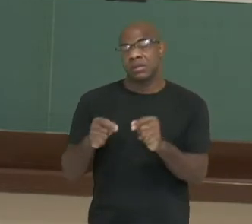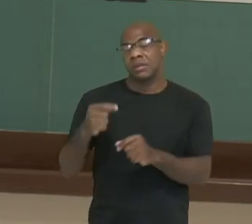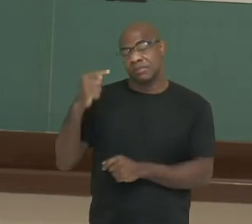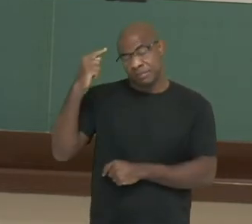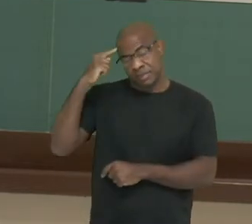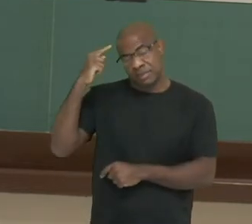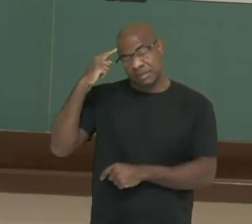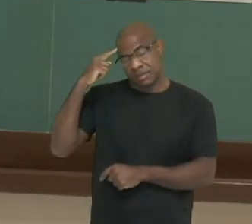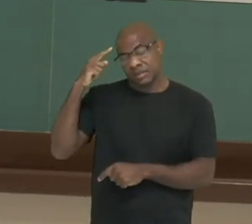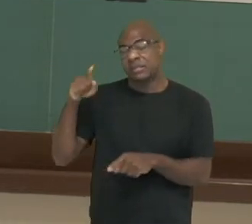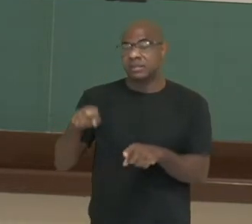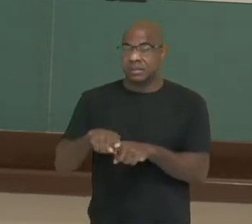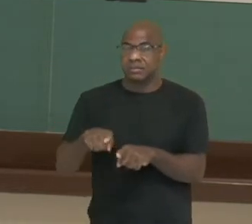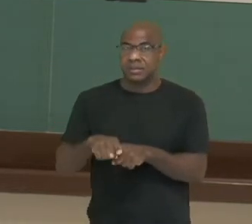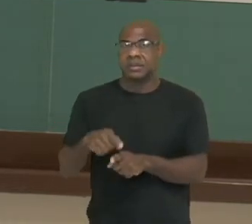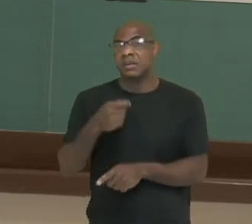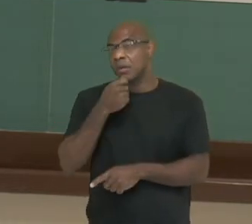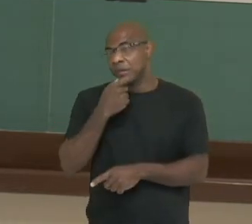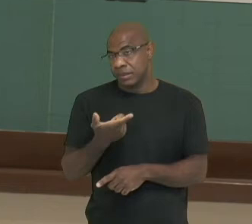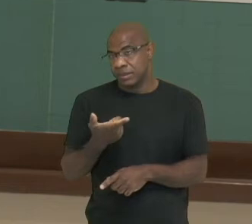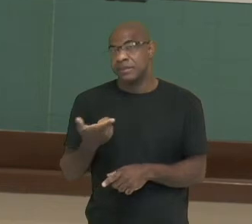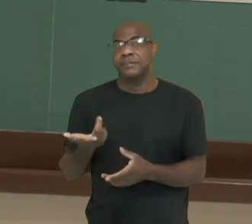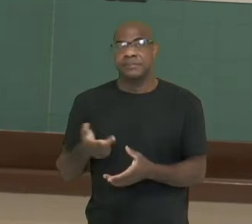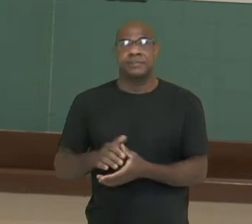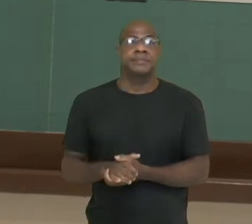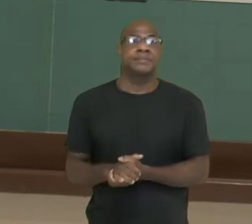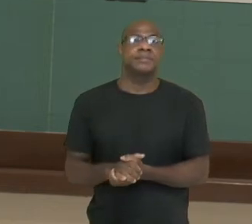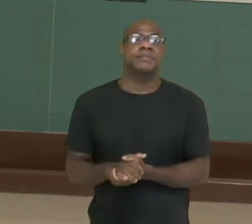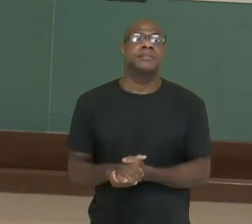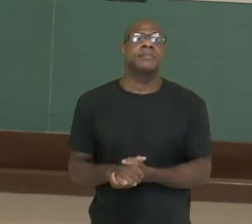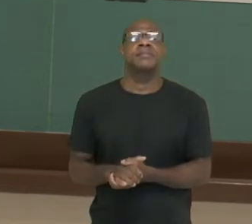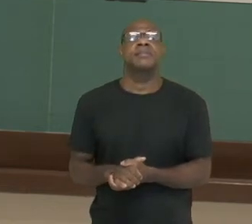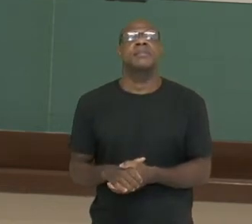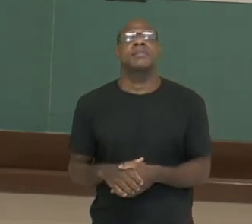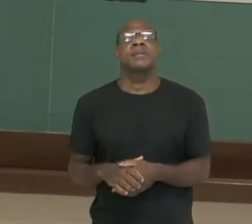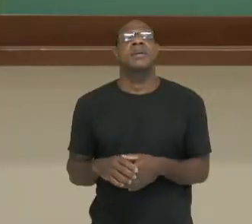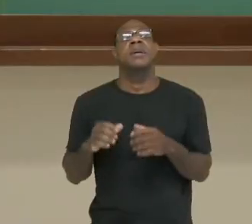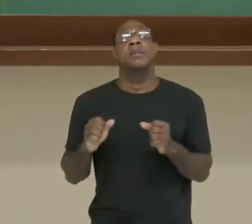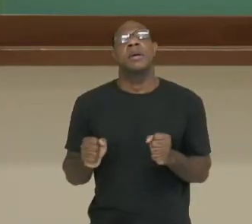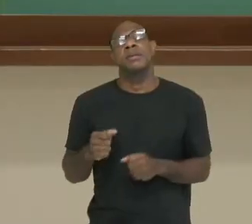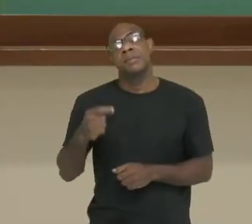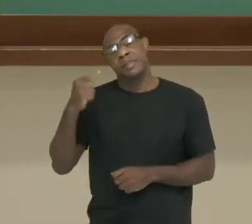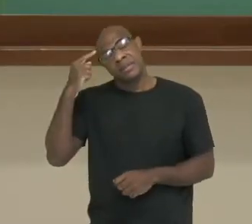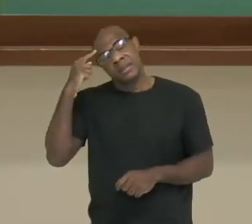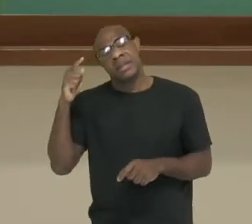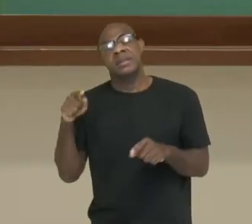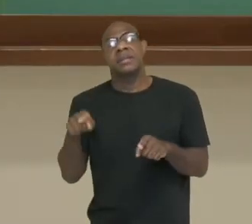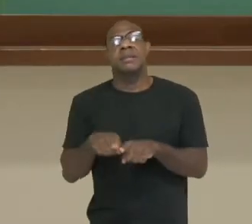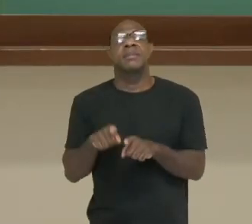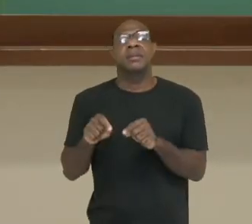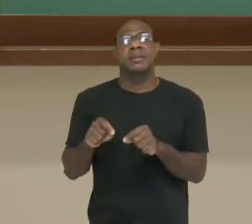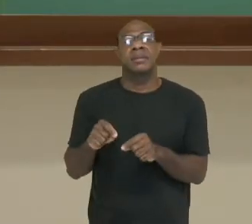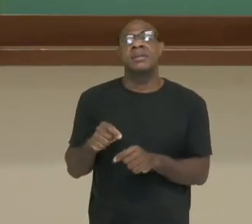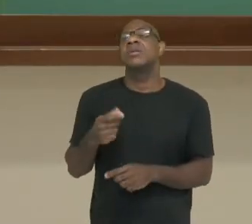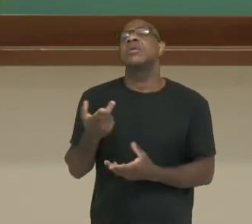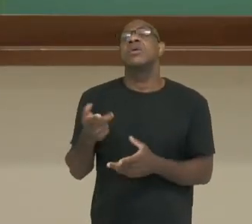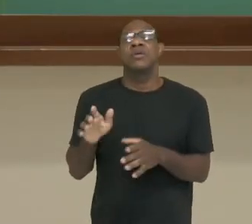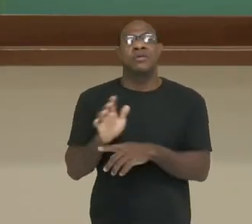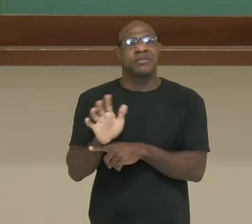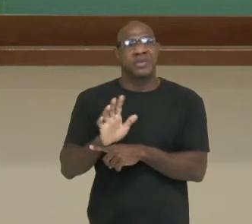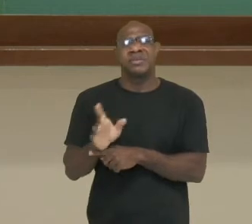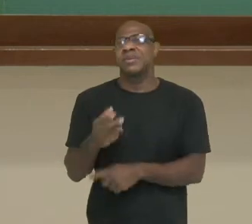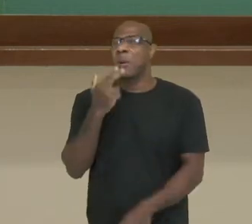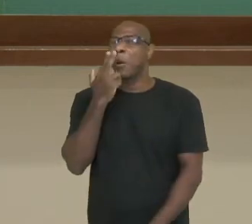pensar crítico também. A gente pode pensar também no filme do Charlie Chaplin, né,